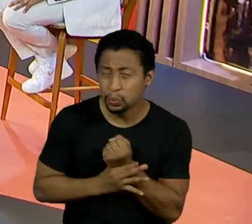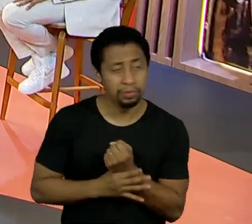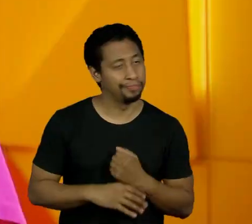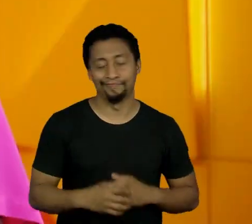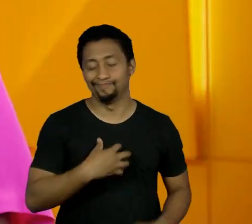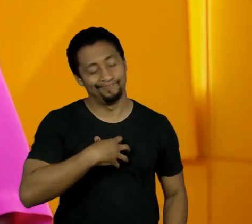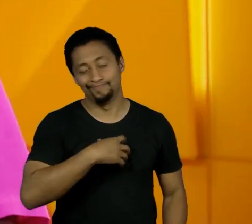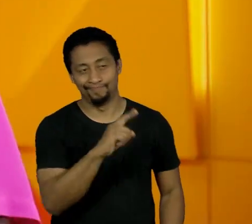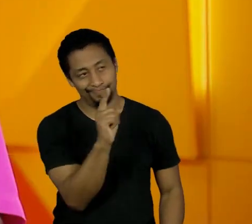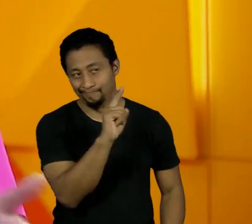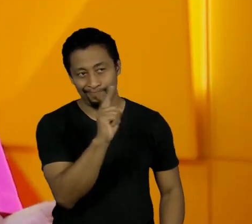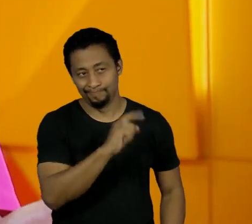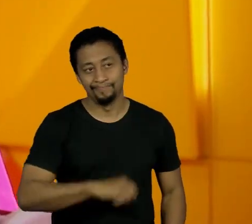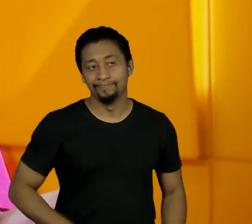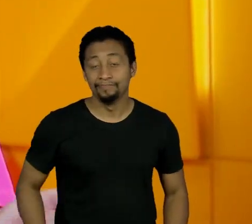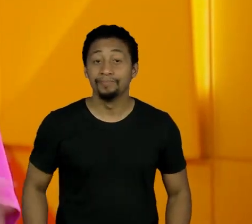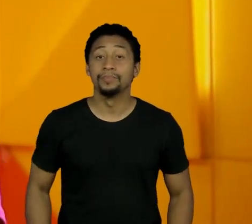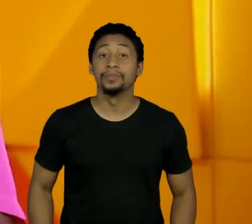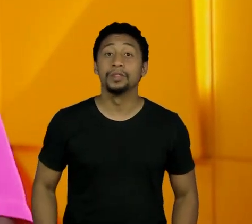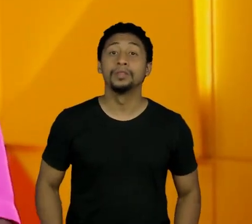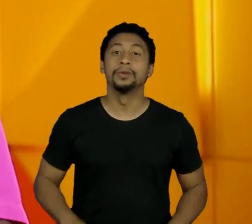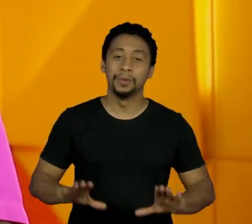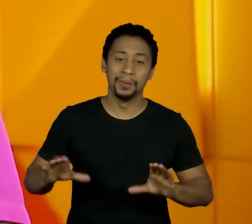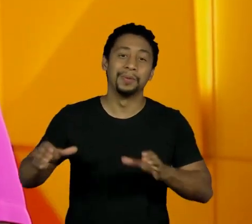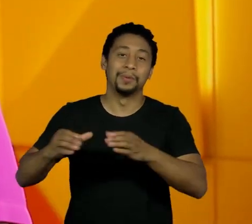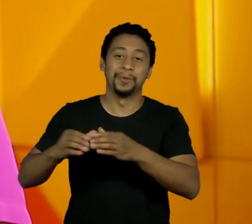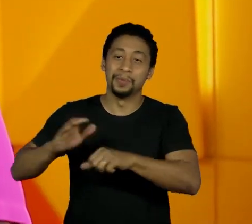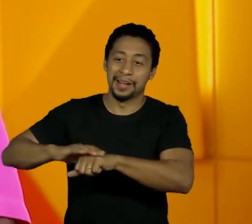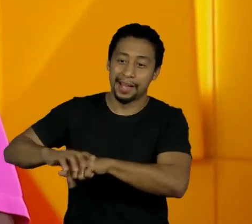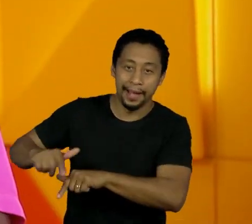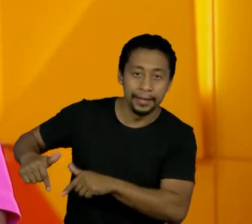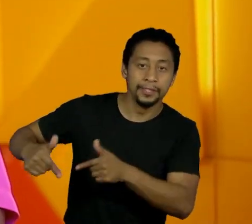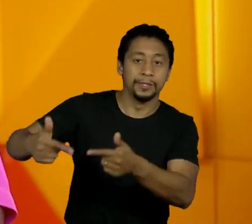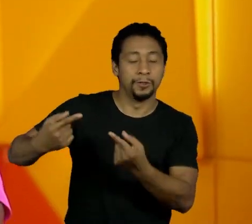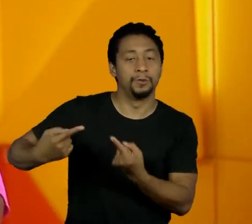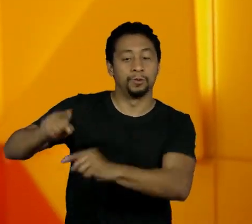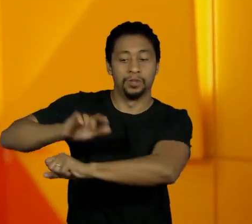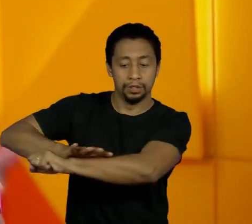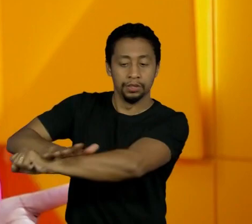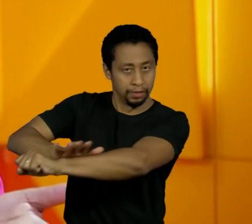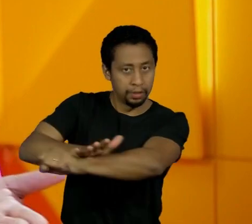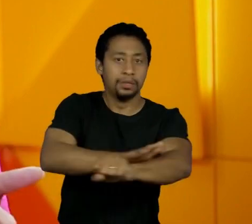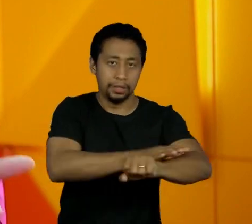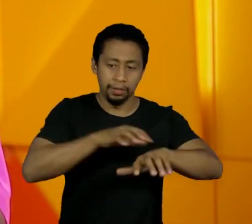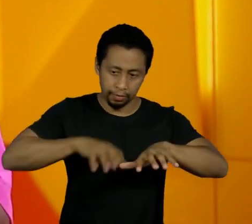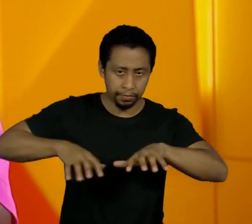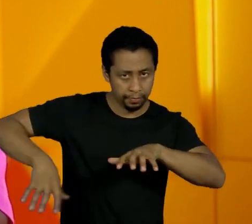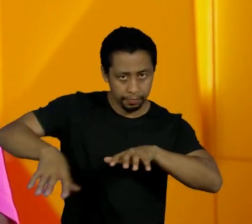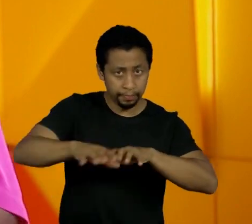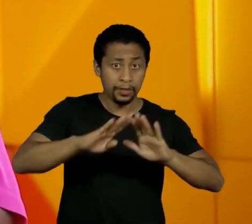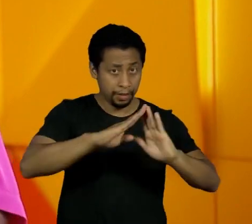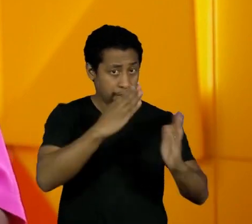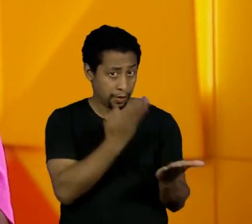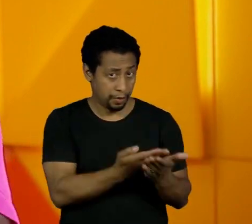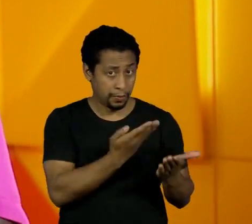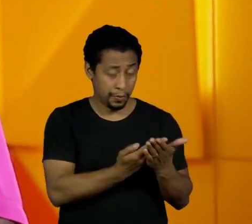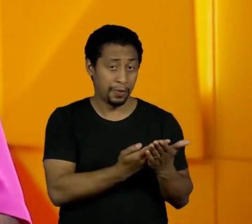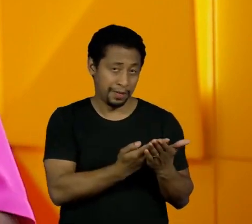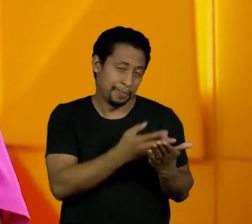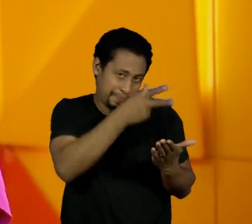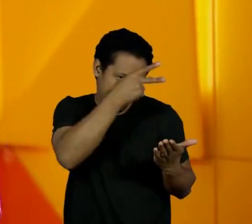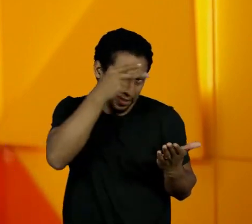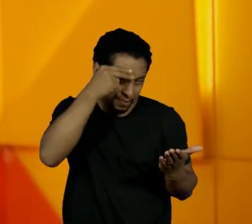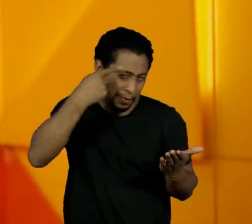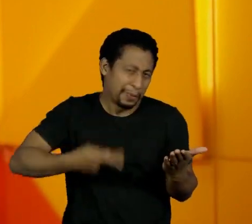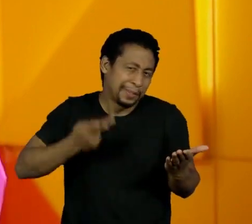Exatamente. Como parte de um grupo de ações de enfrentamento ao racismo estrutural, as escolas da Rede Municipal de Ensino, aqui em São